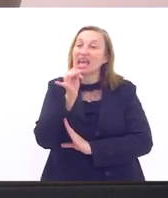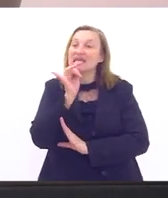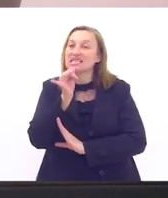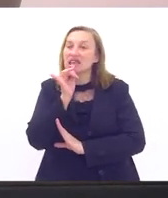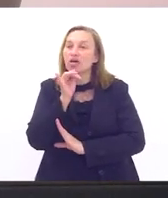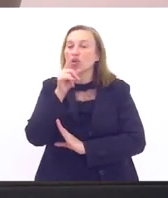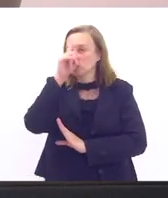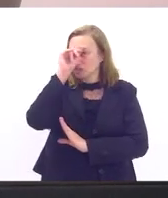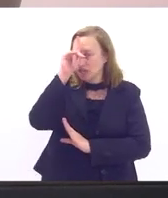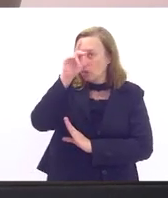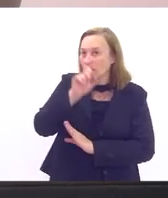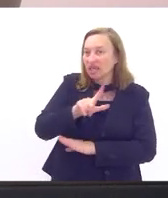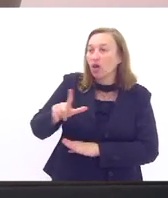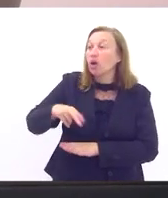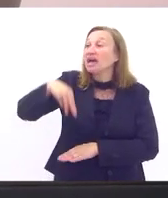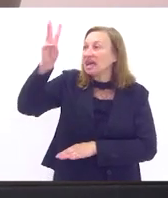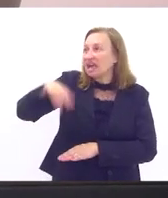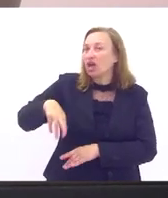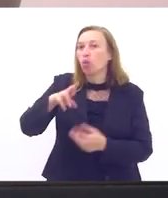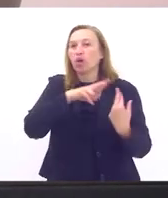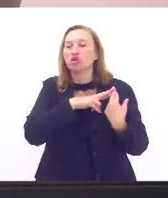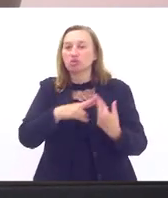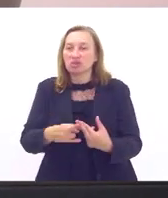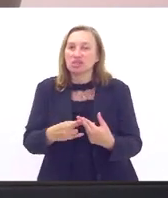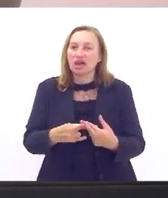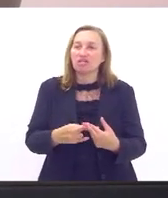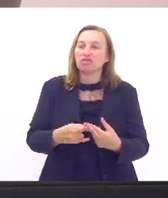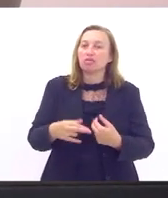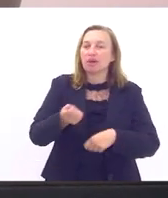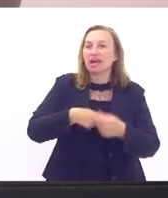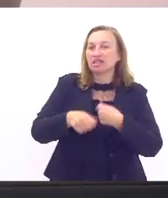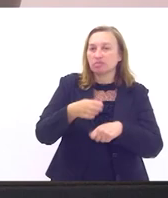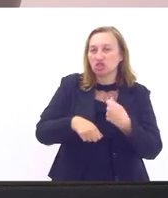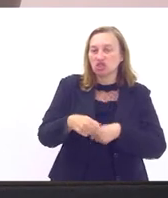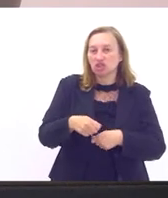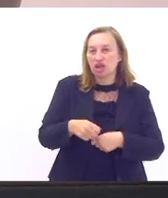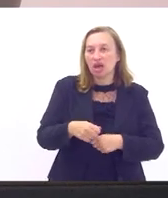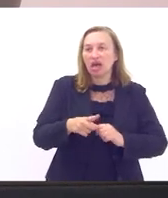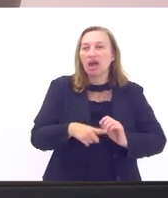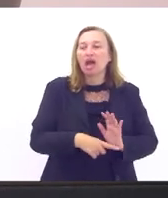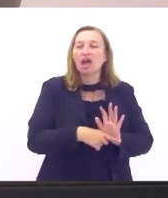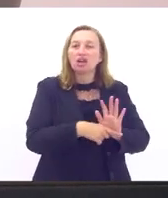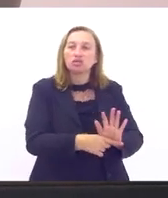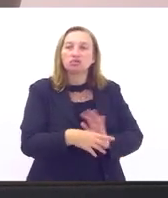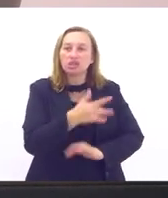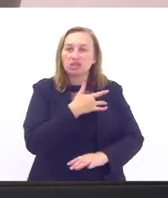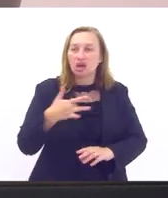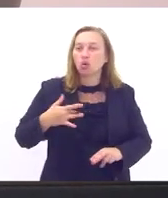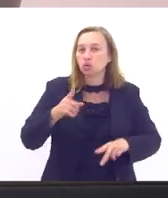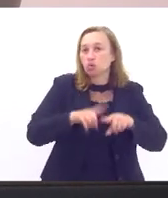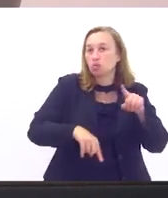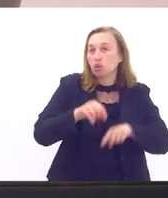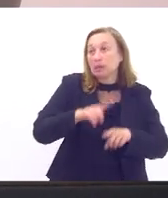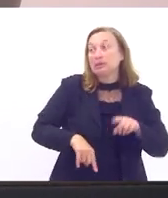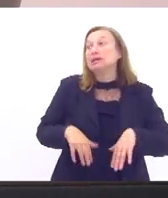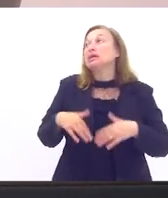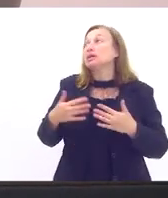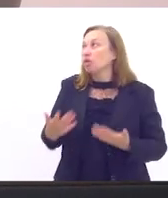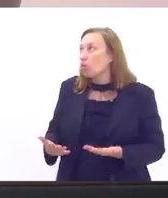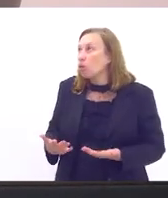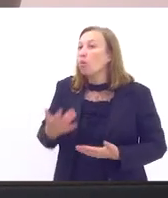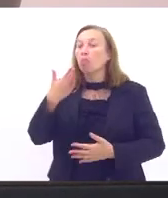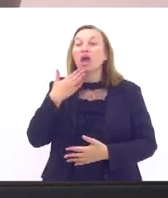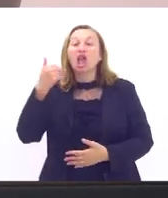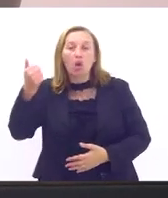Hospital Sanatório Penal, quem é o responsável pelo funcionamento da assistência em saúde daquele equipamento. E aí, talvez, inclusive, fazer um